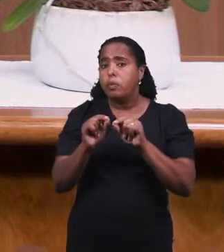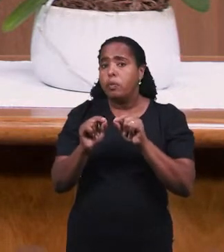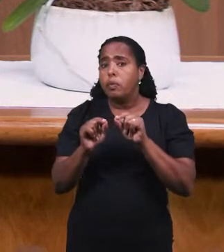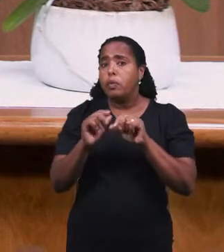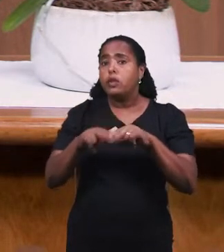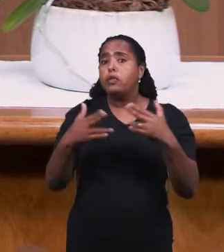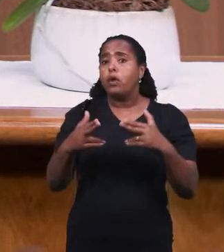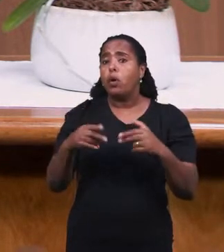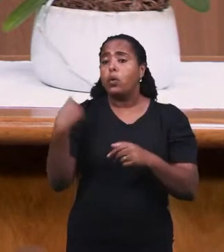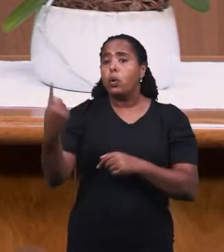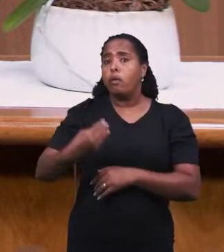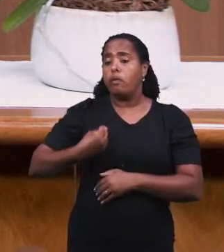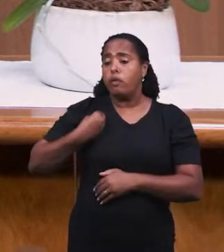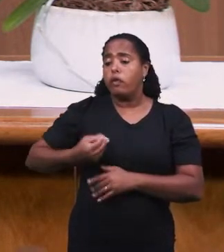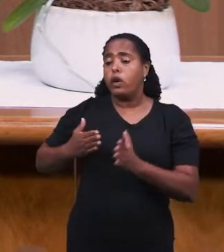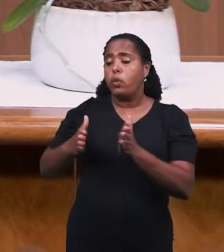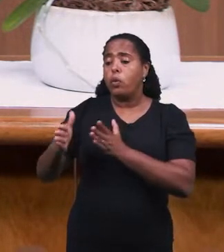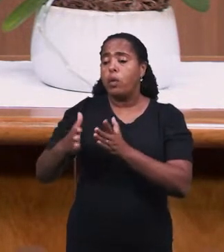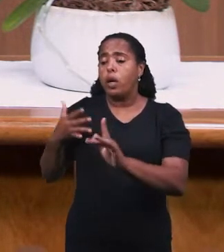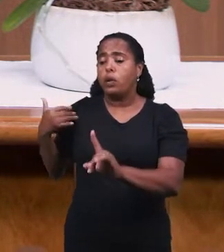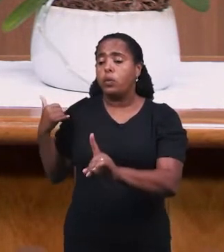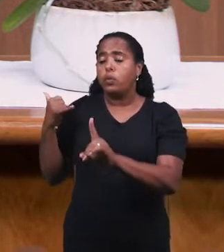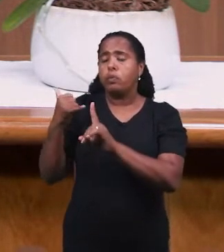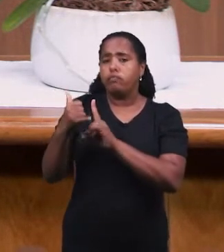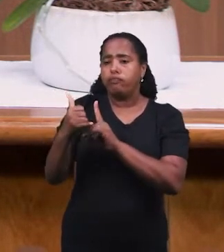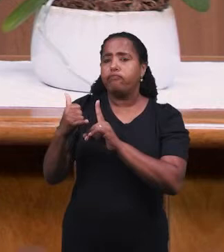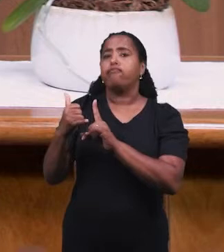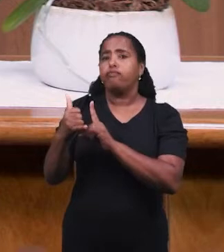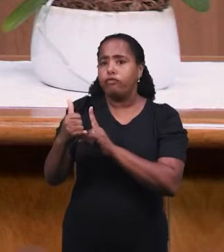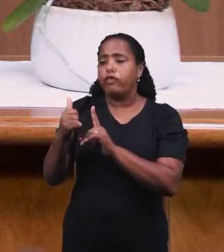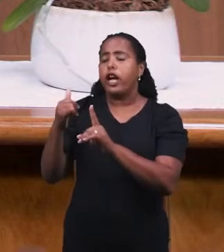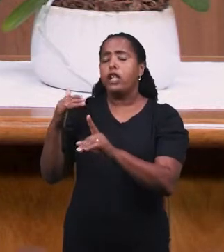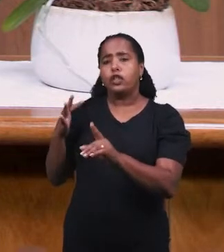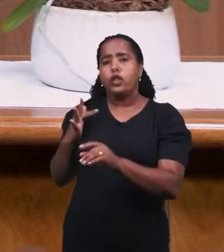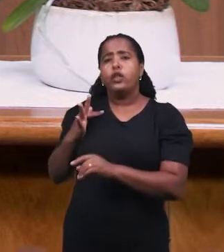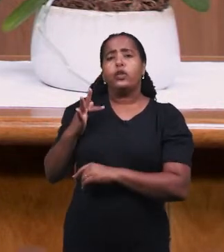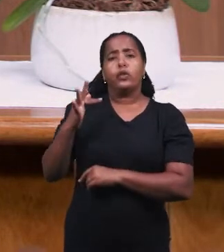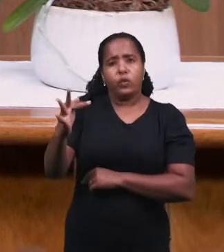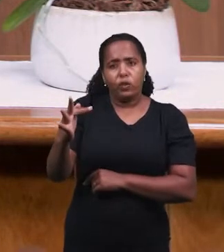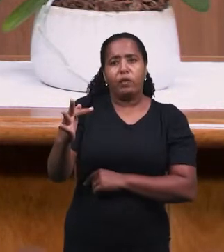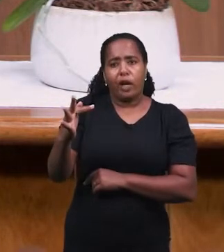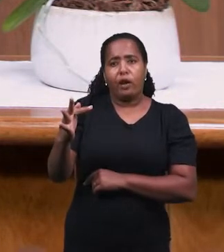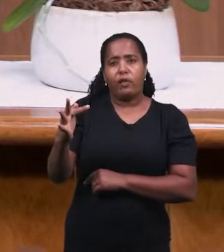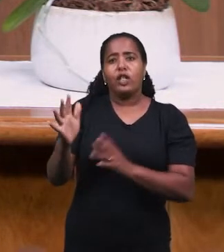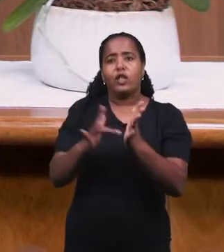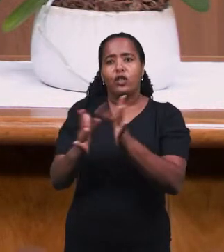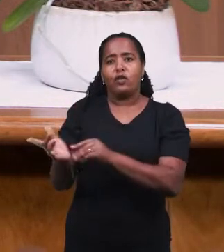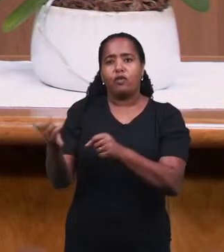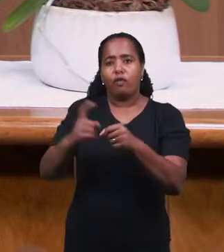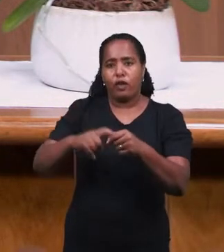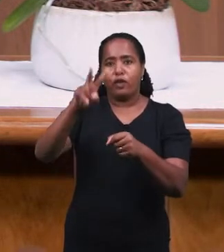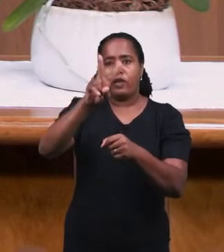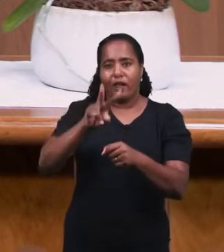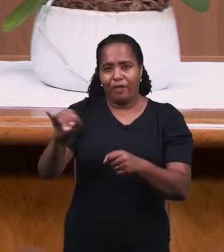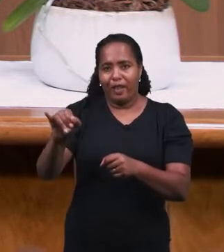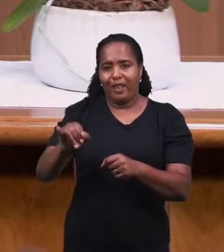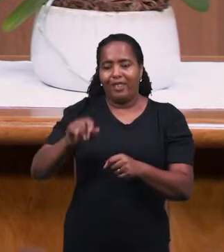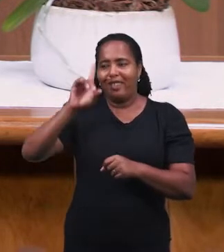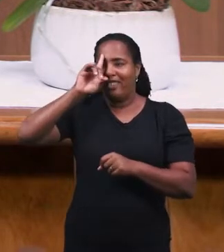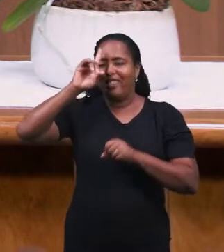parce que nous vivons ce moment qui est le moment du bientôt. C'est le moment juste avant la venue de Jésus. Que Dieu nous